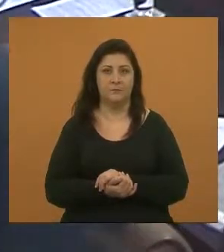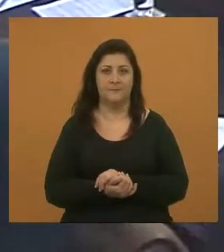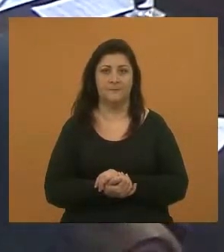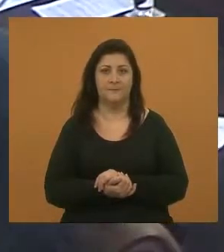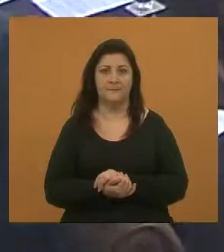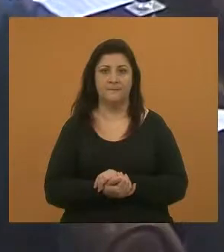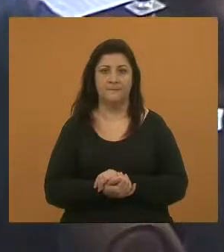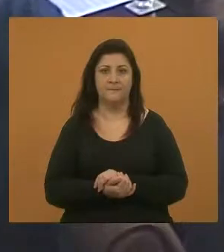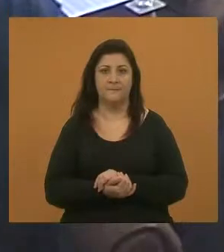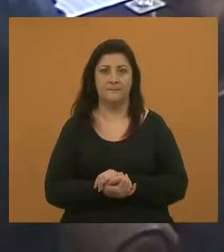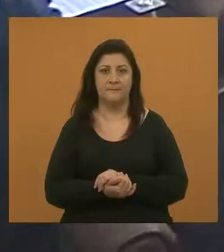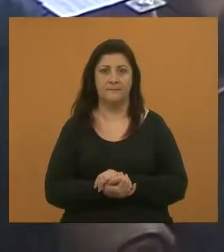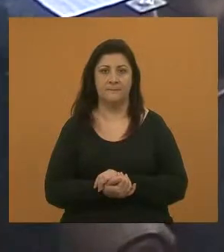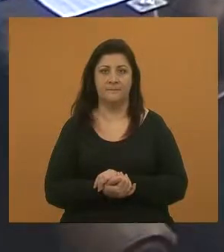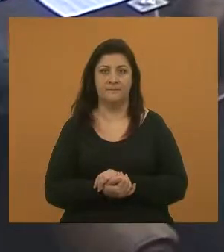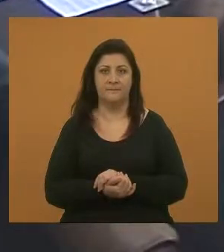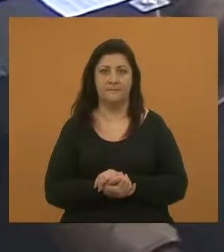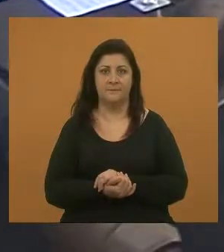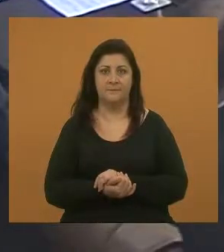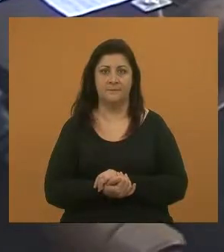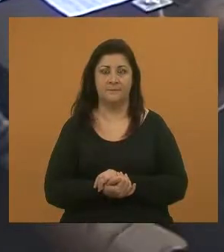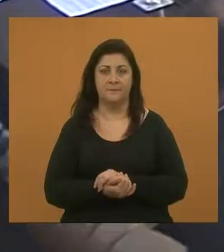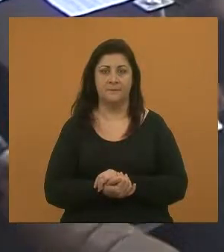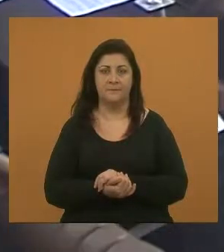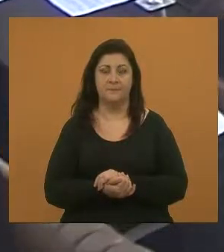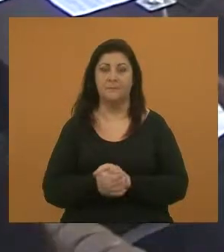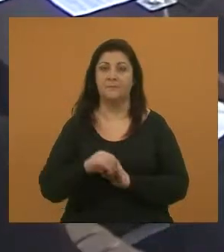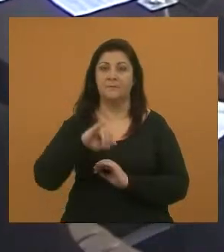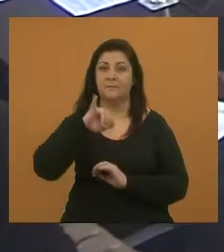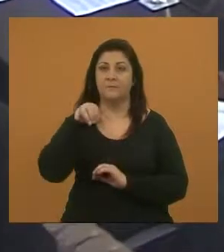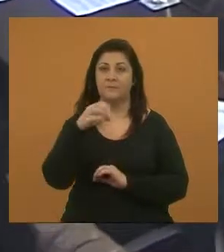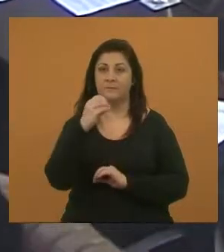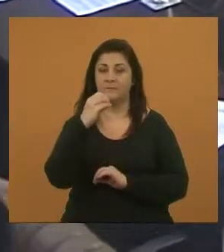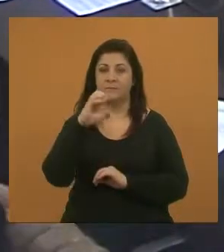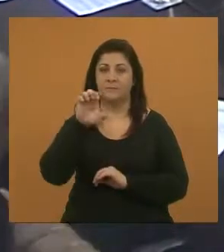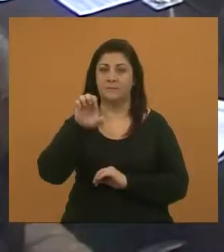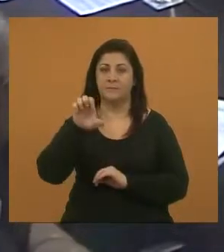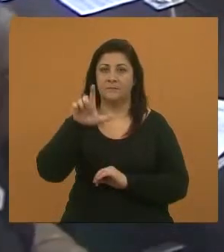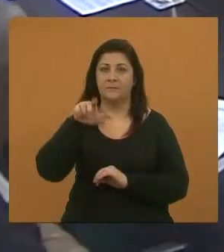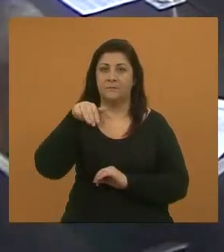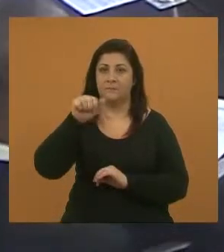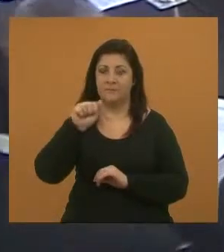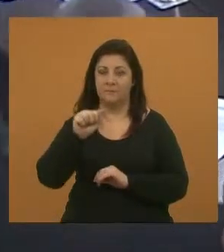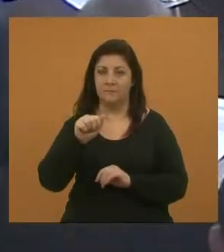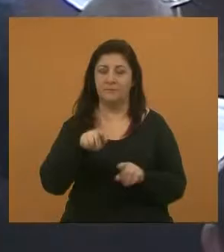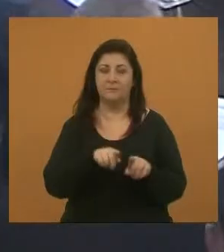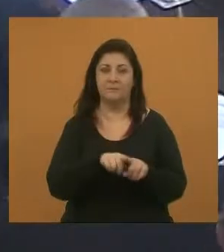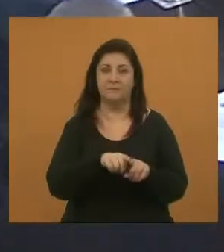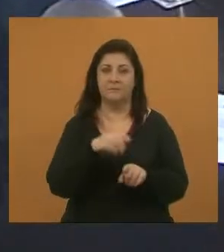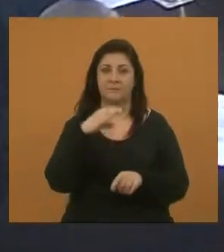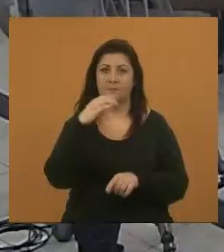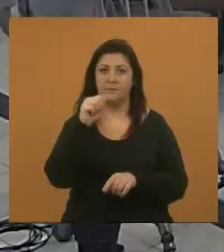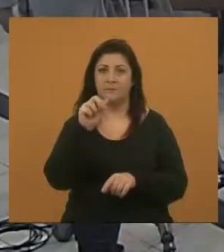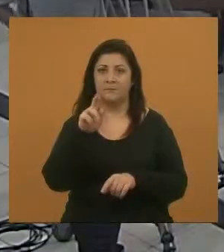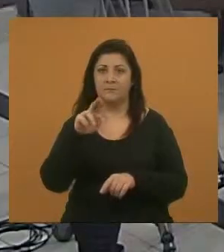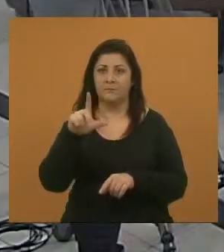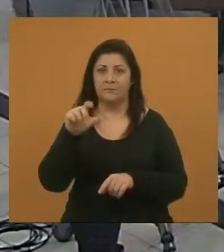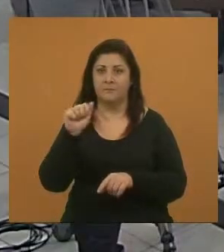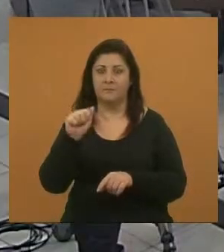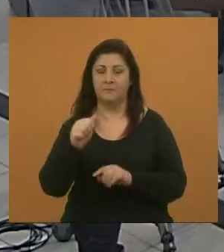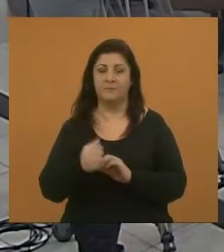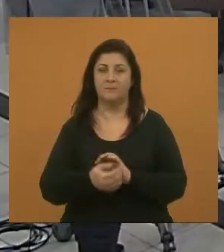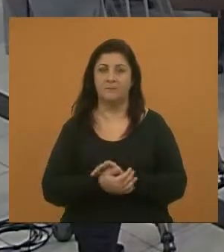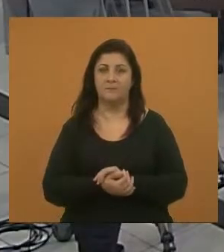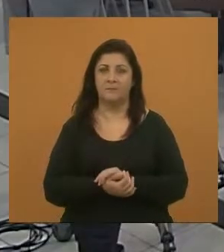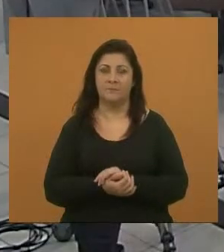Zanarella e Janaína Leal. Ambos receberam então o Diploma Médico Veterinário Destaque do Ano. Você está vendo algumas imagens